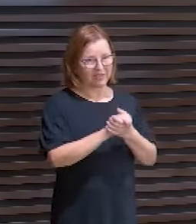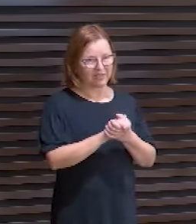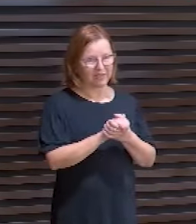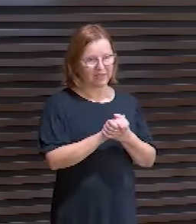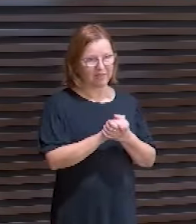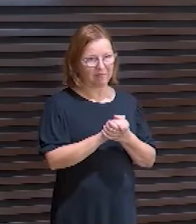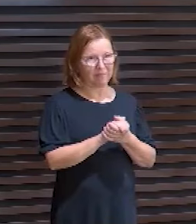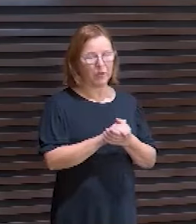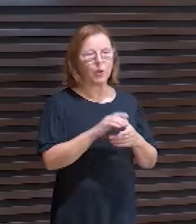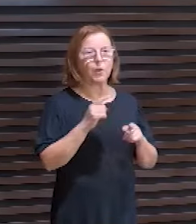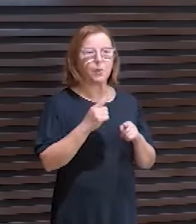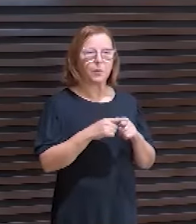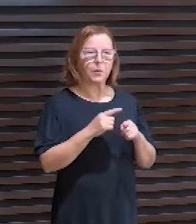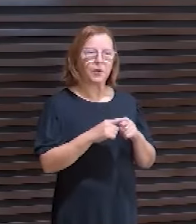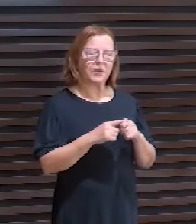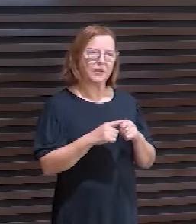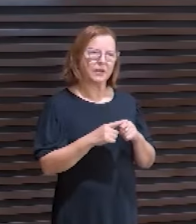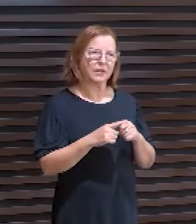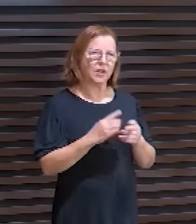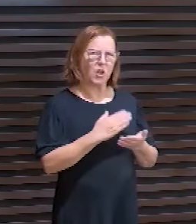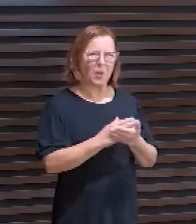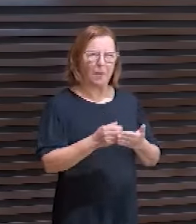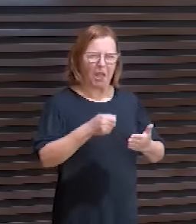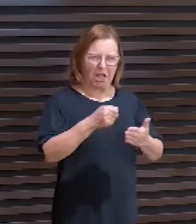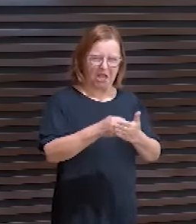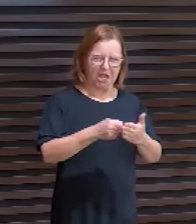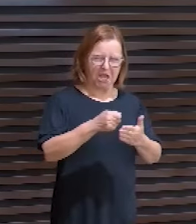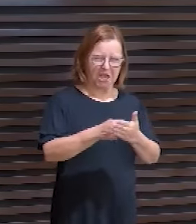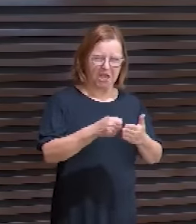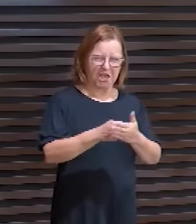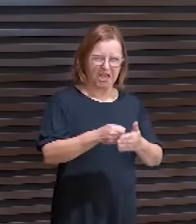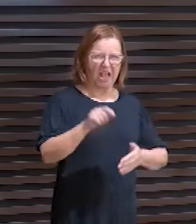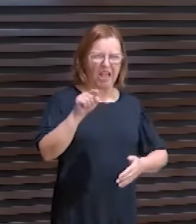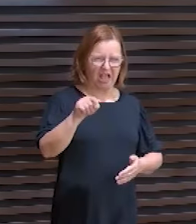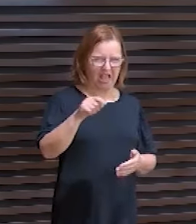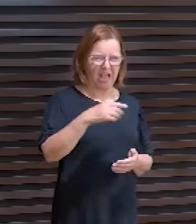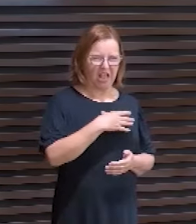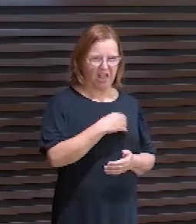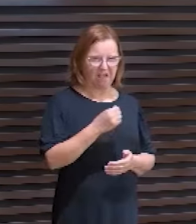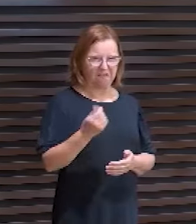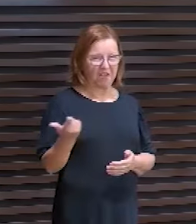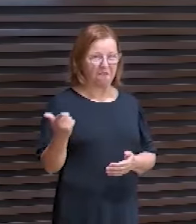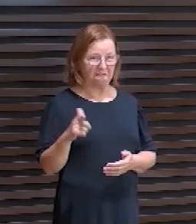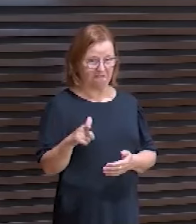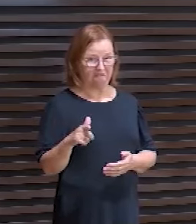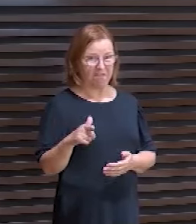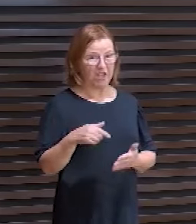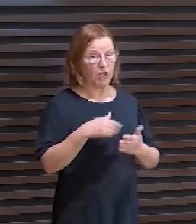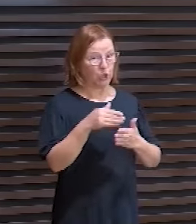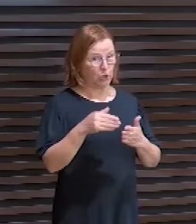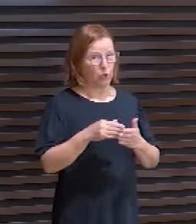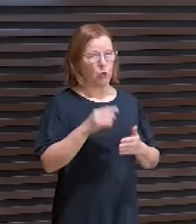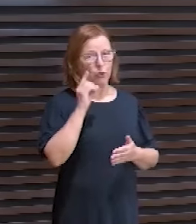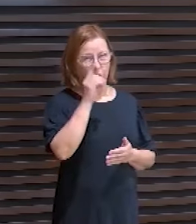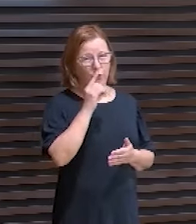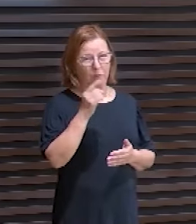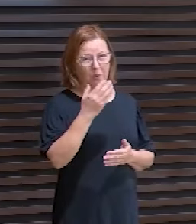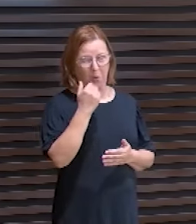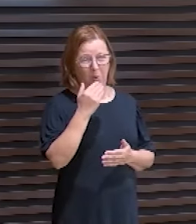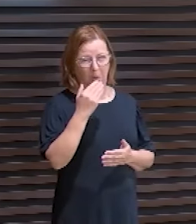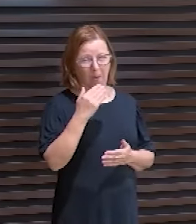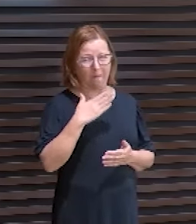porque começam a exigir que aquele filho que aquela filha venha todo domingo comer macarronada com